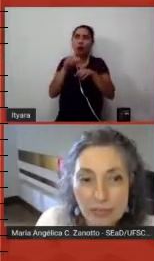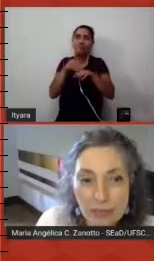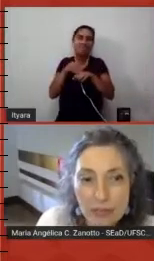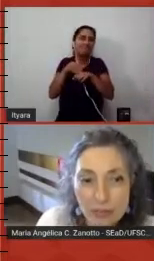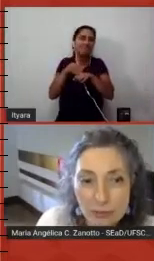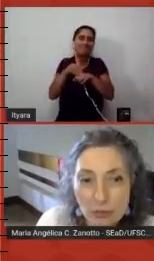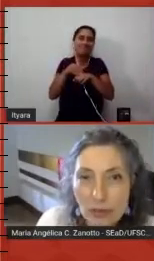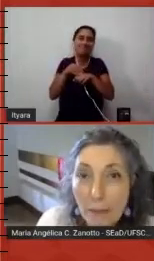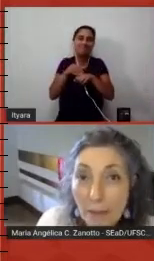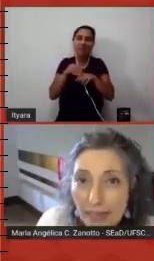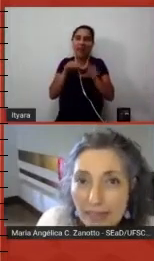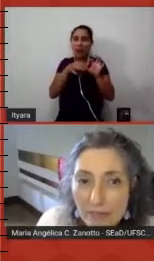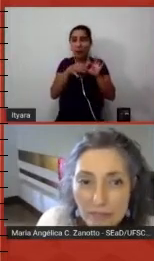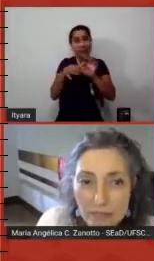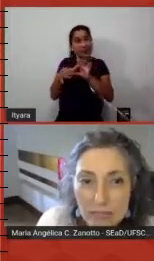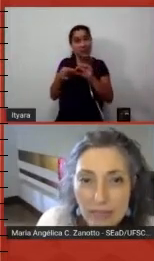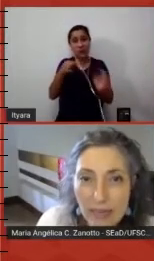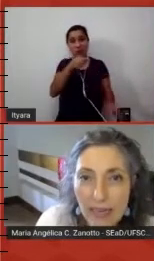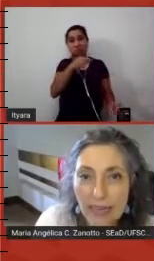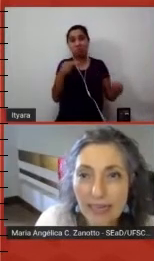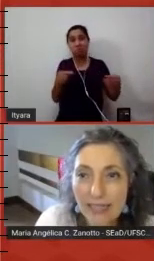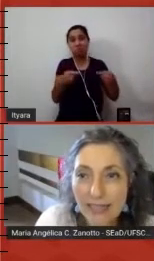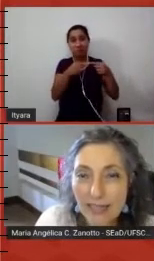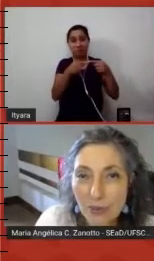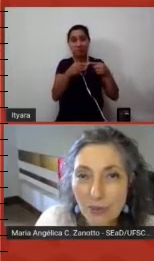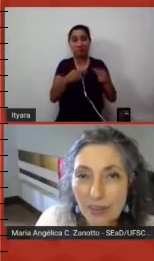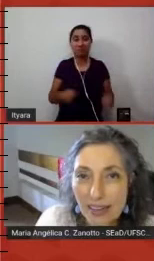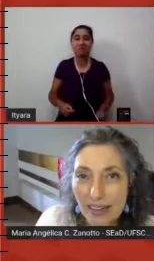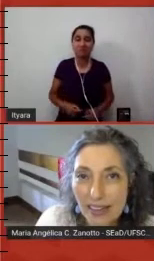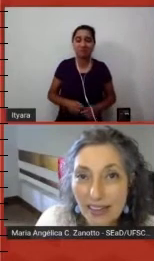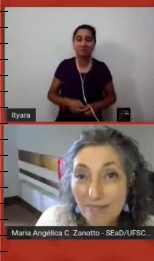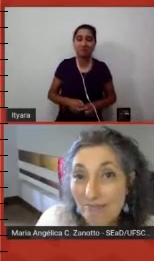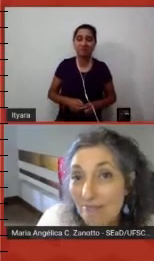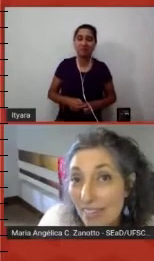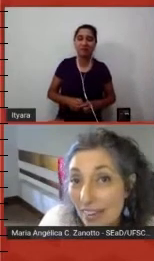um contexto que funciona bem, né? Então,